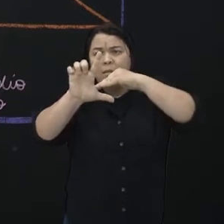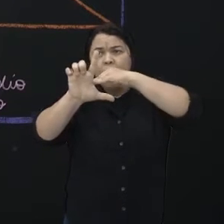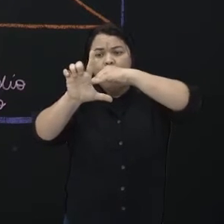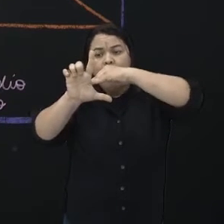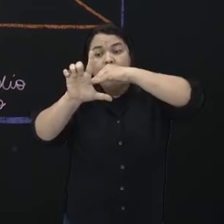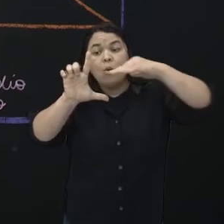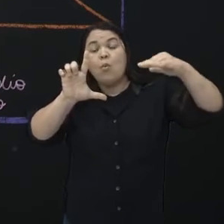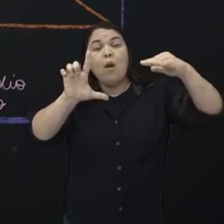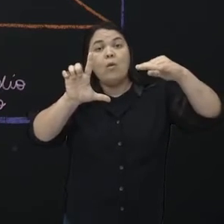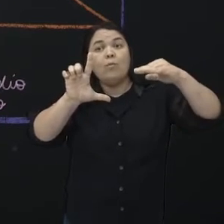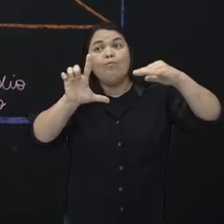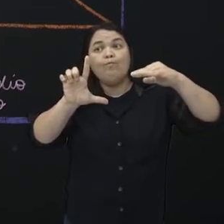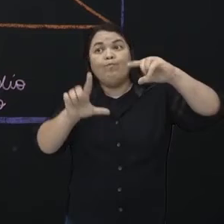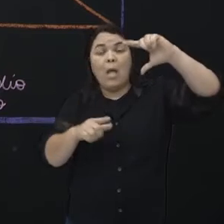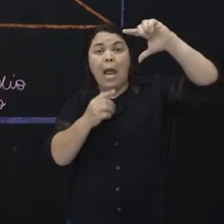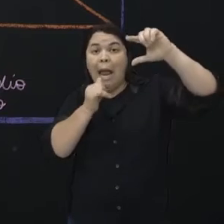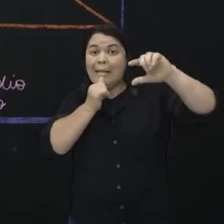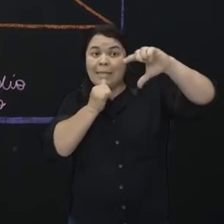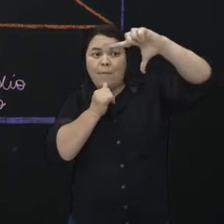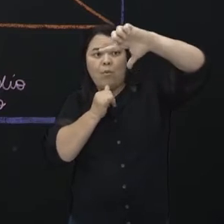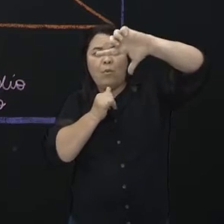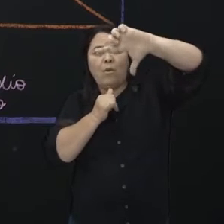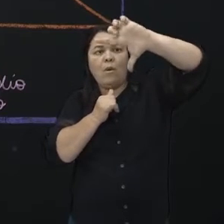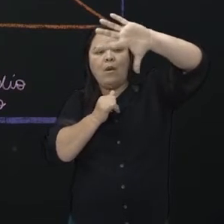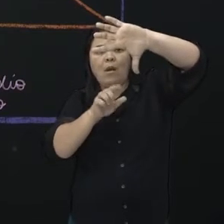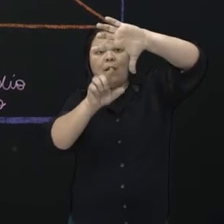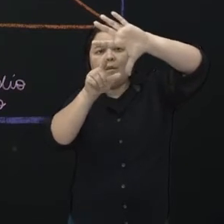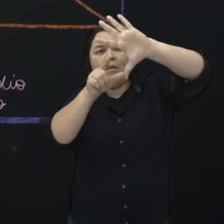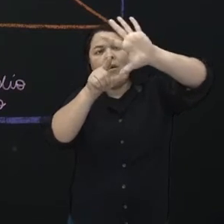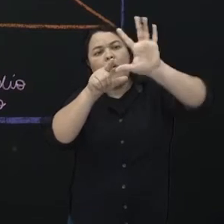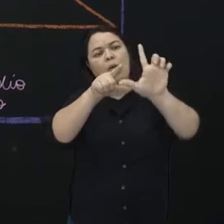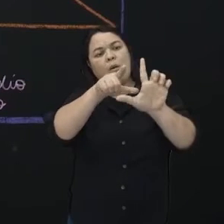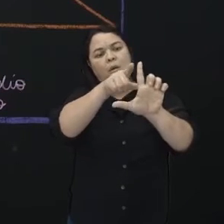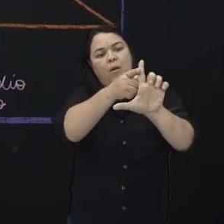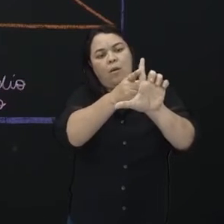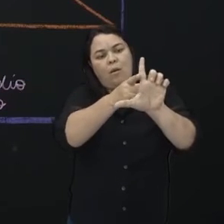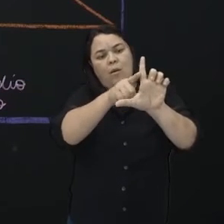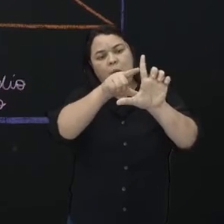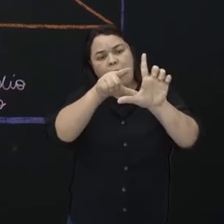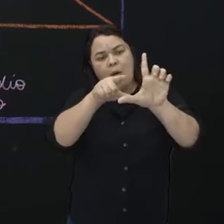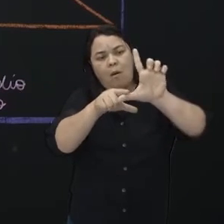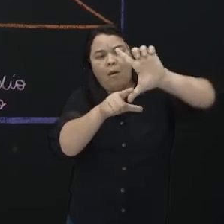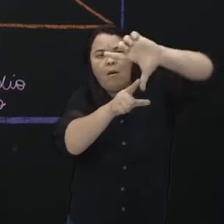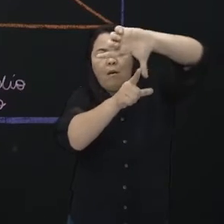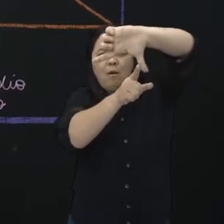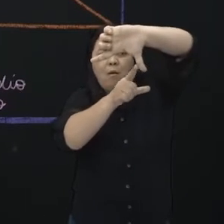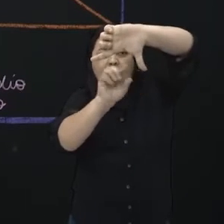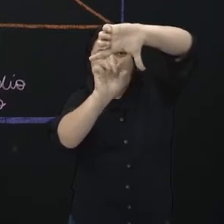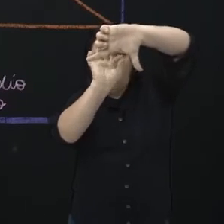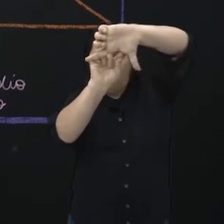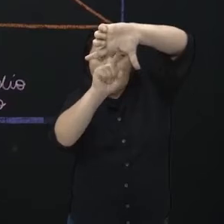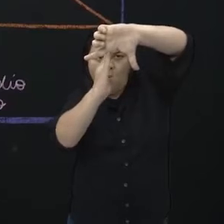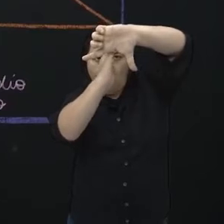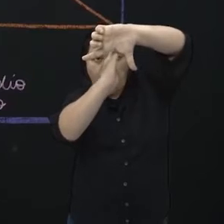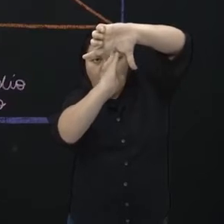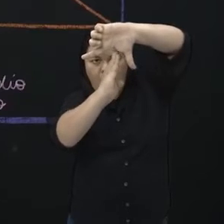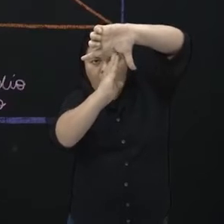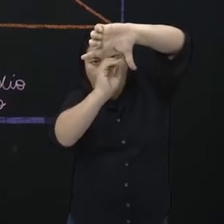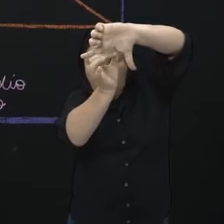é a seviana que vai dividir o ângulo ao meio, ou seja, vai dividir o ângulo em duas partes